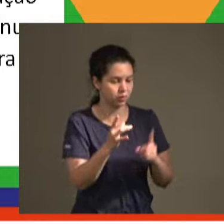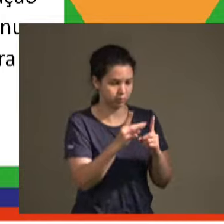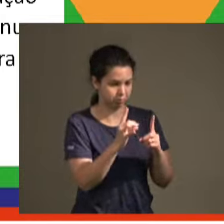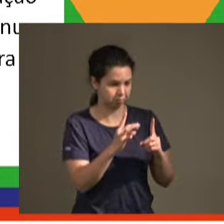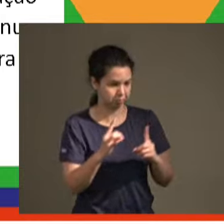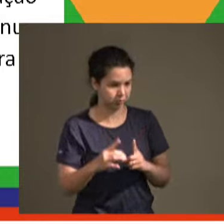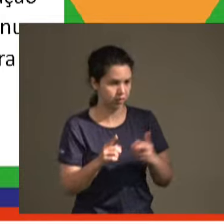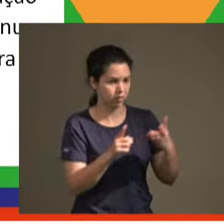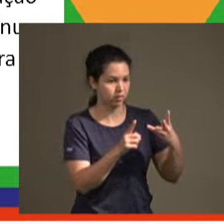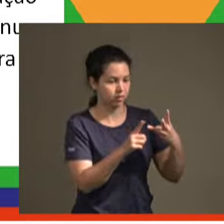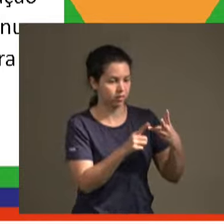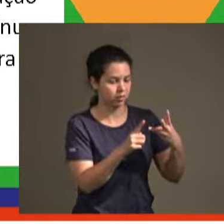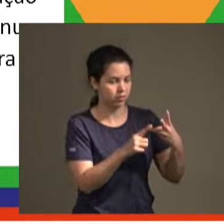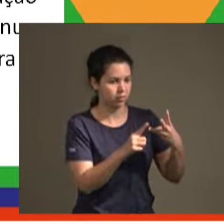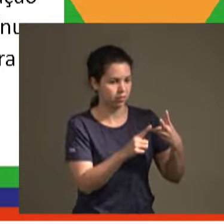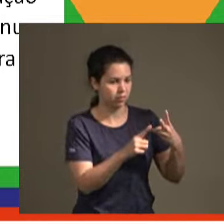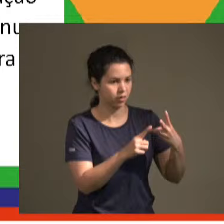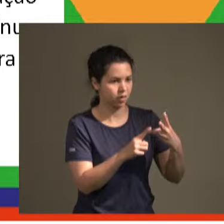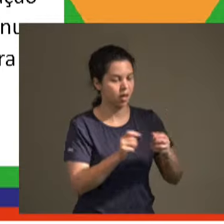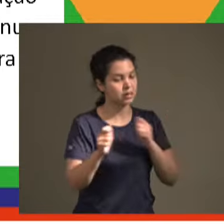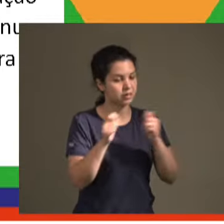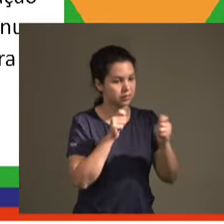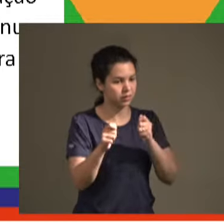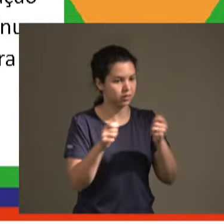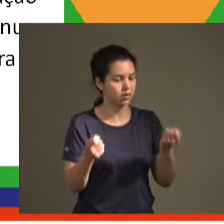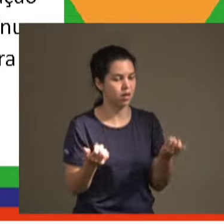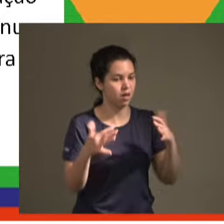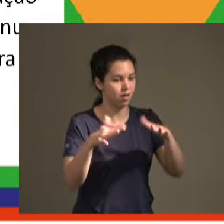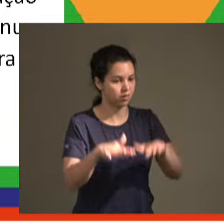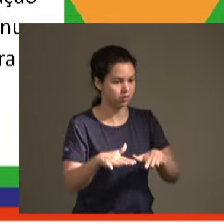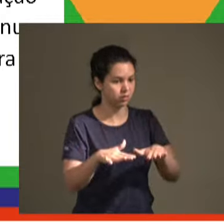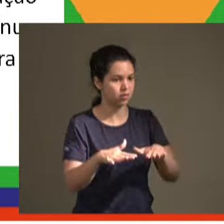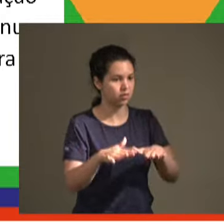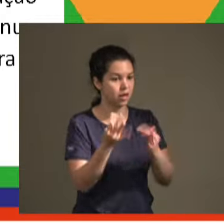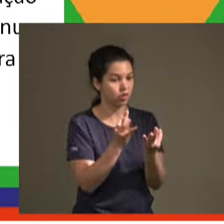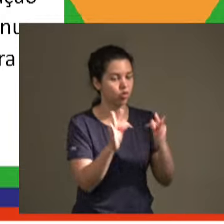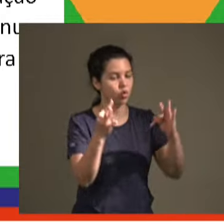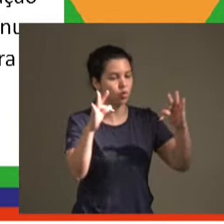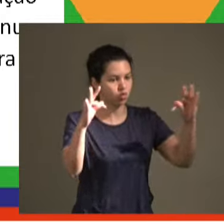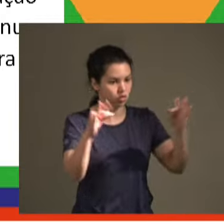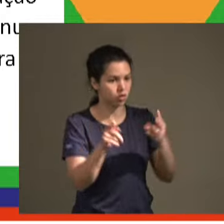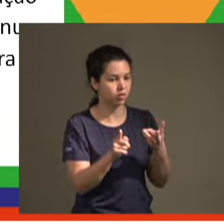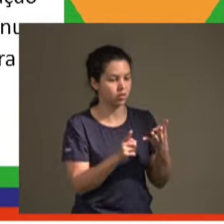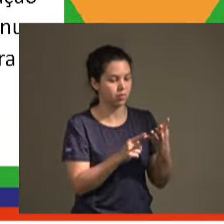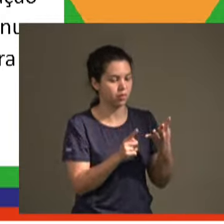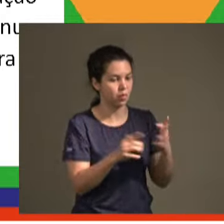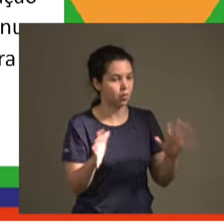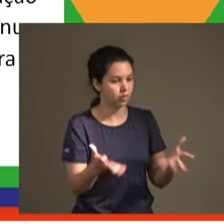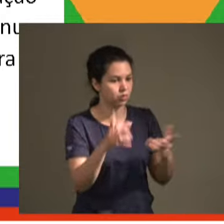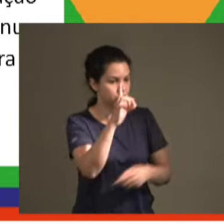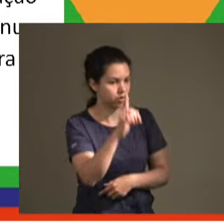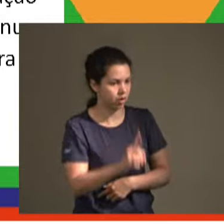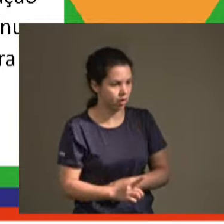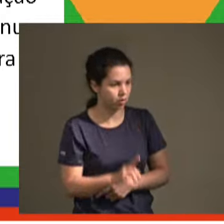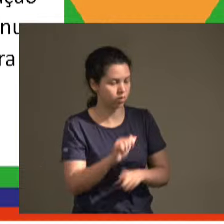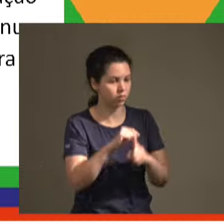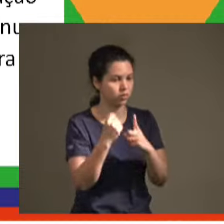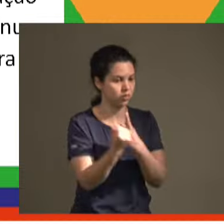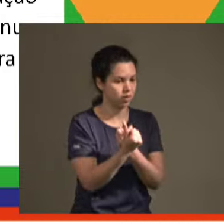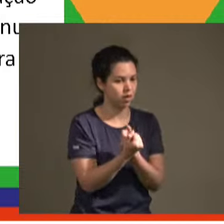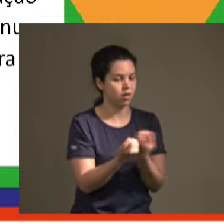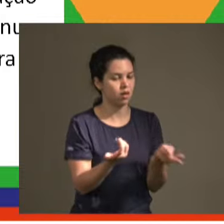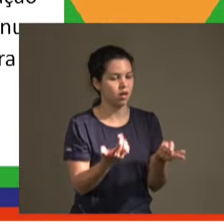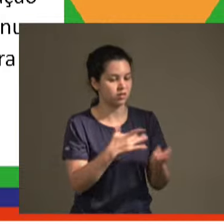Acessibilidade e tecnologia assistiva. 4. Promoção do direito à educação, à assistência social, à saúde e aos